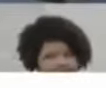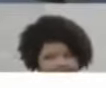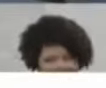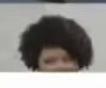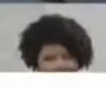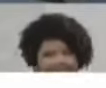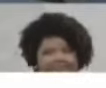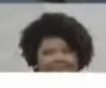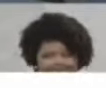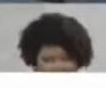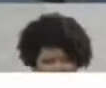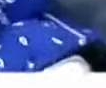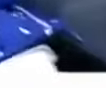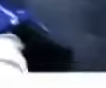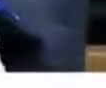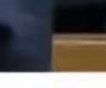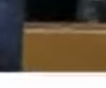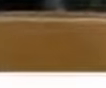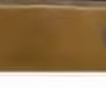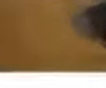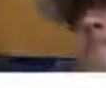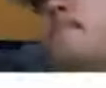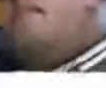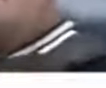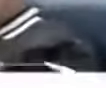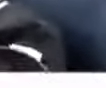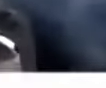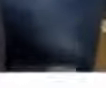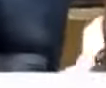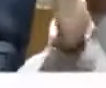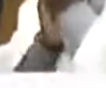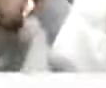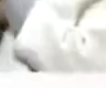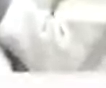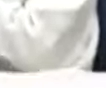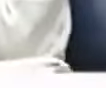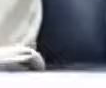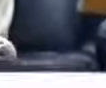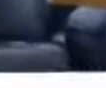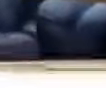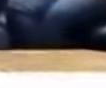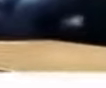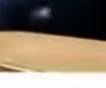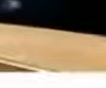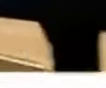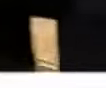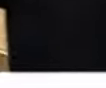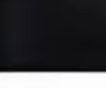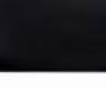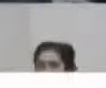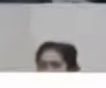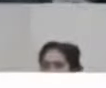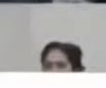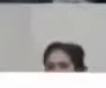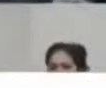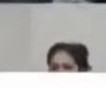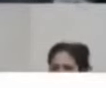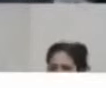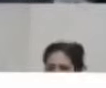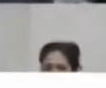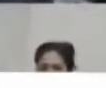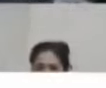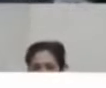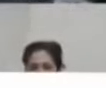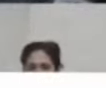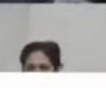Mauro Mateus dos Santos foi rapper, compositor e ator brasileiro, descoberto pelos Racionais MCs.